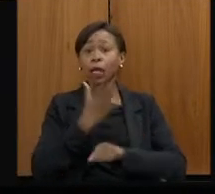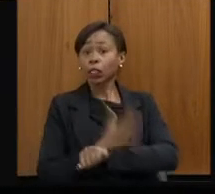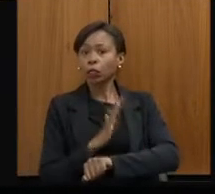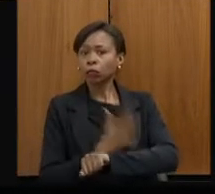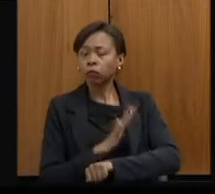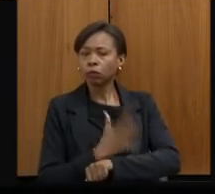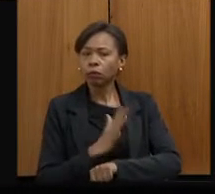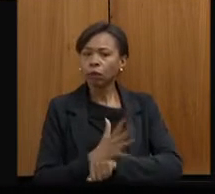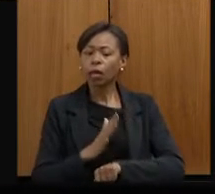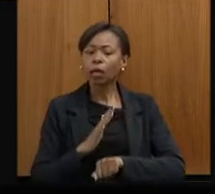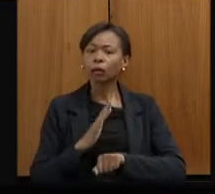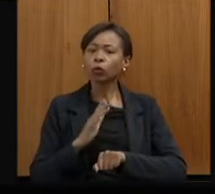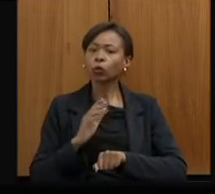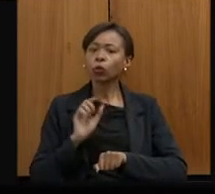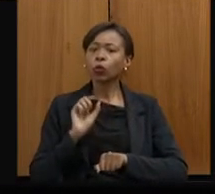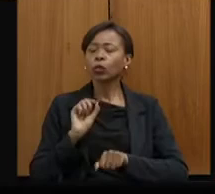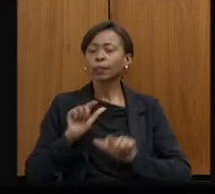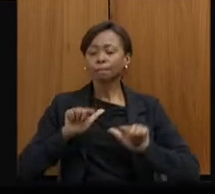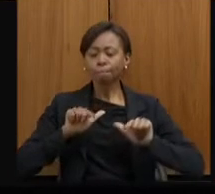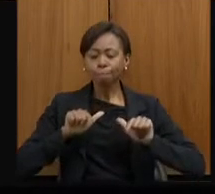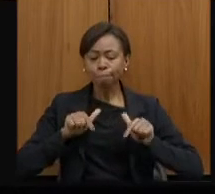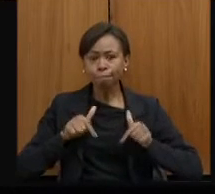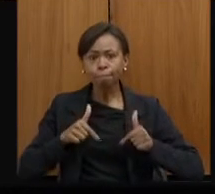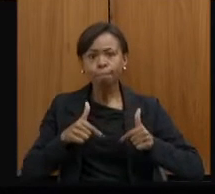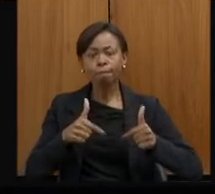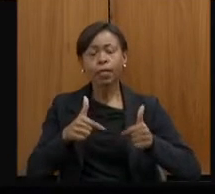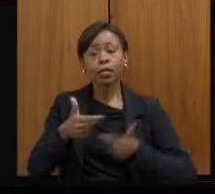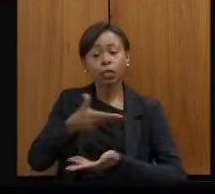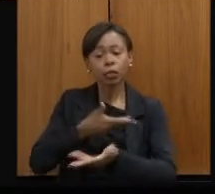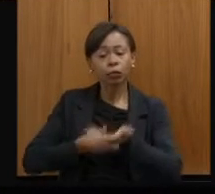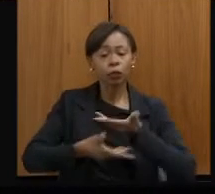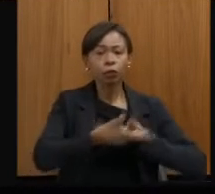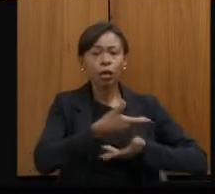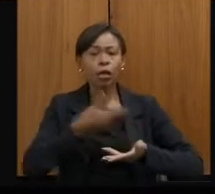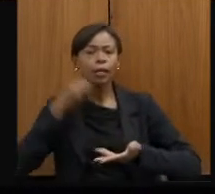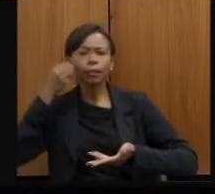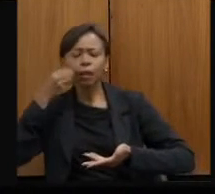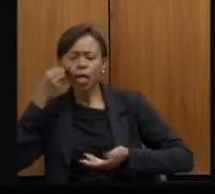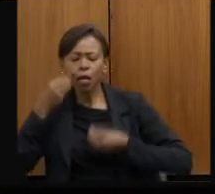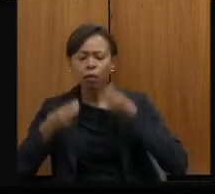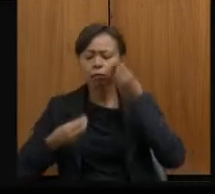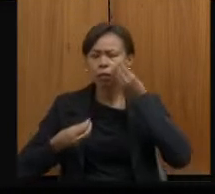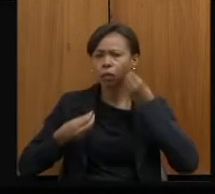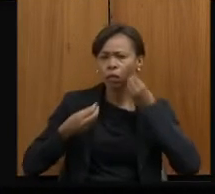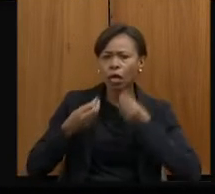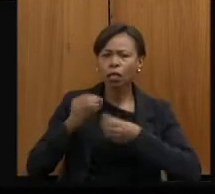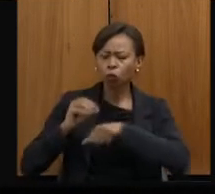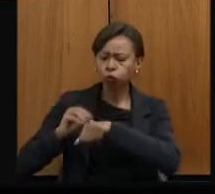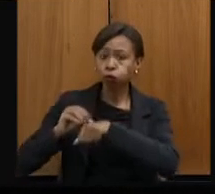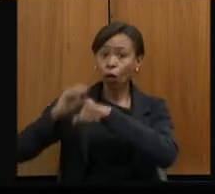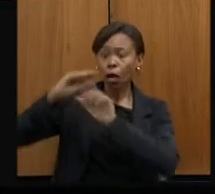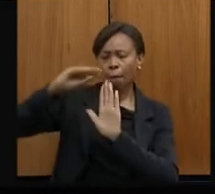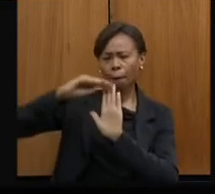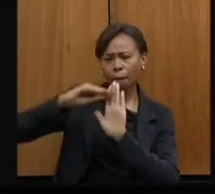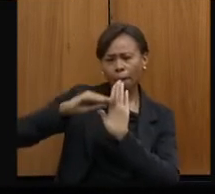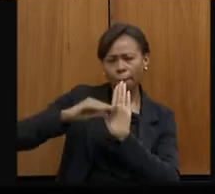atuação, esse compartilhamento de experiências, o conhecimento da pauta,